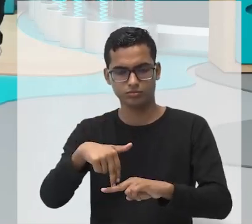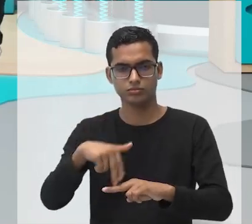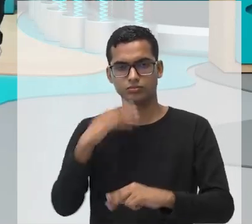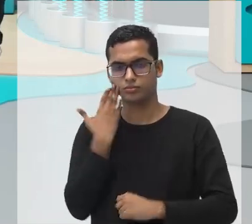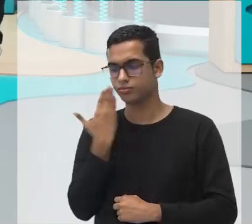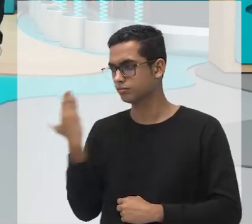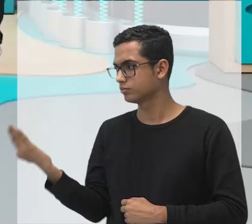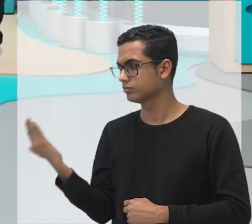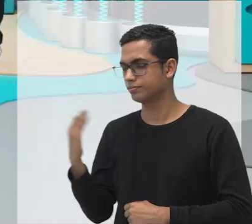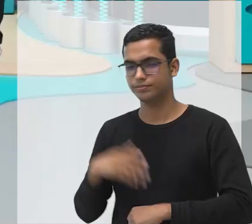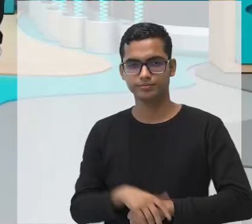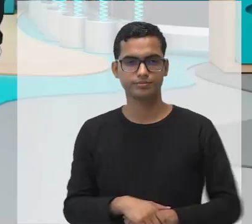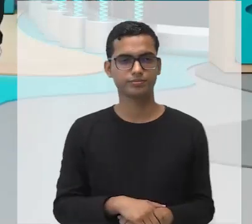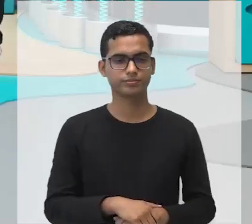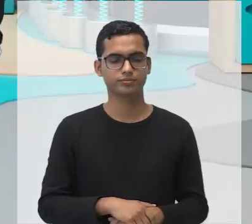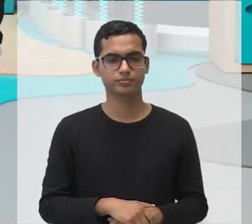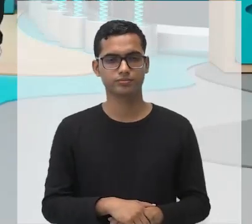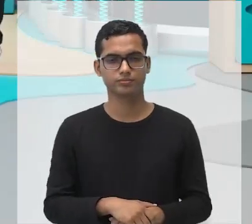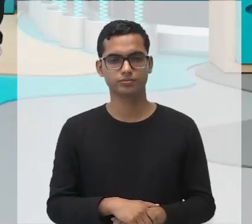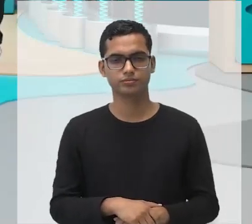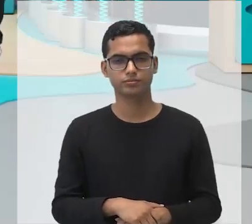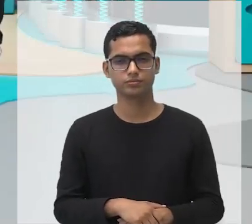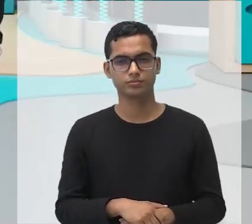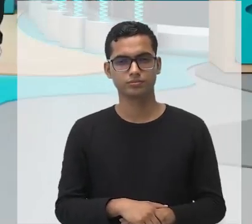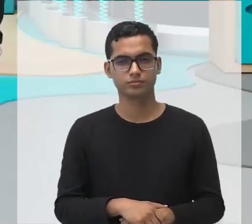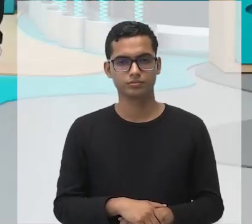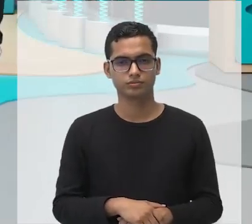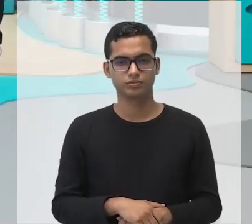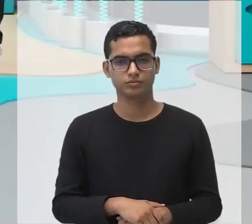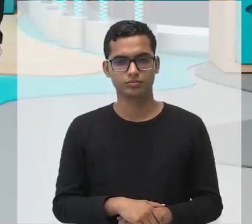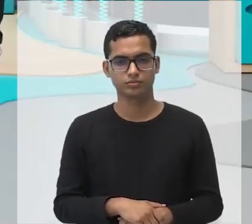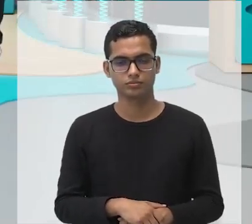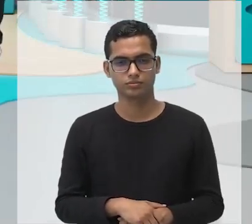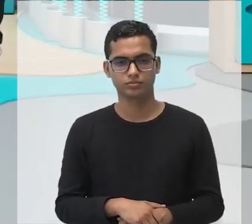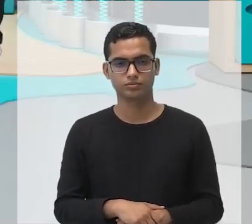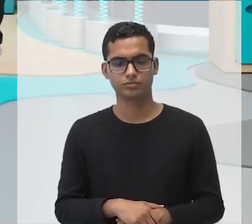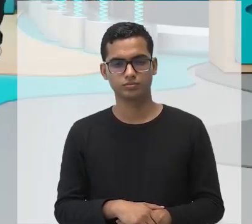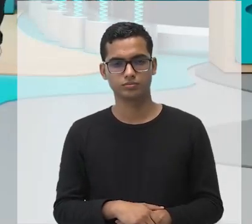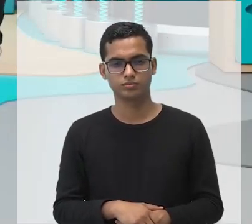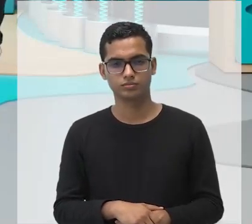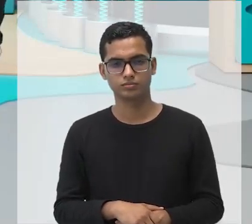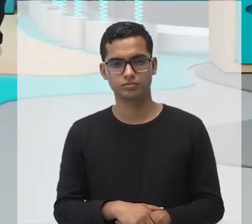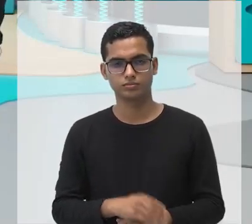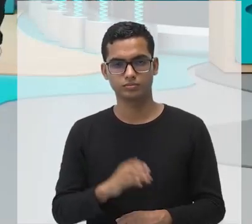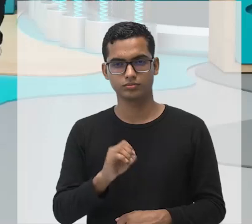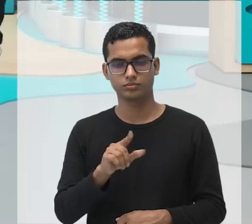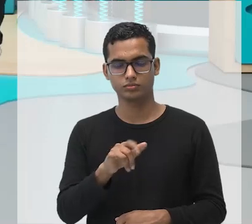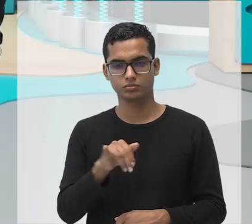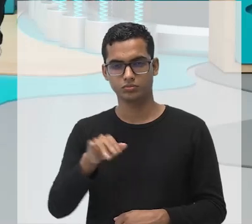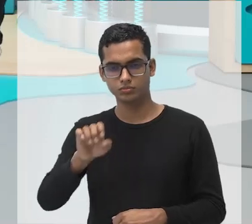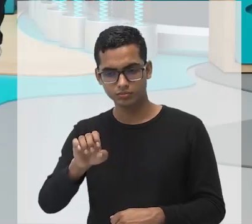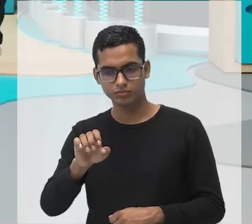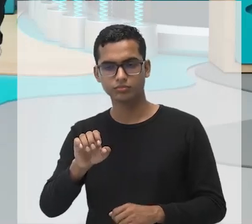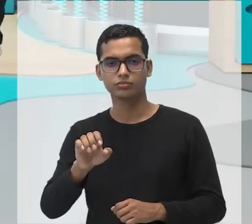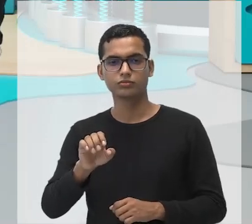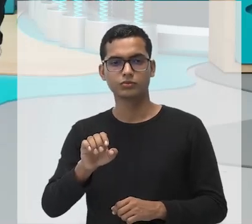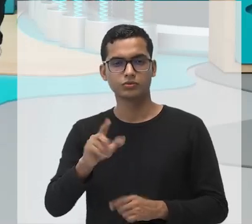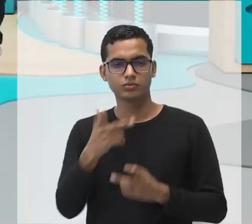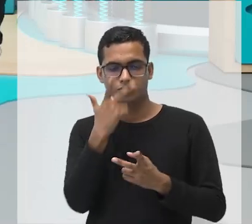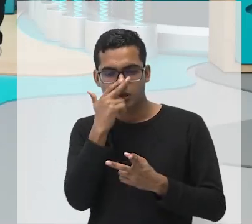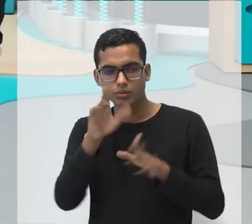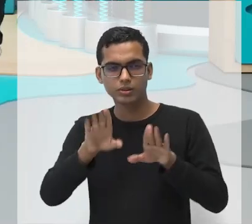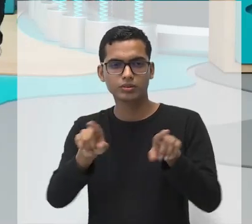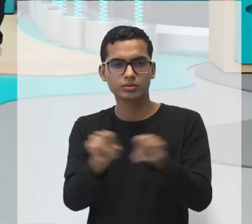que acontece a realização de um ollie, né? De tirar o skate do chão, só que o praticante ele faz um giro sobre